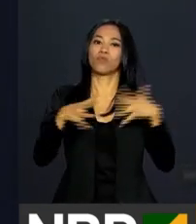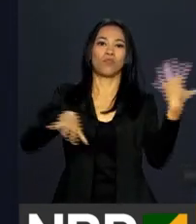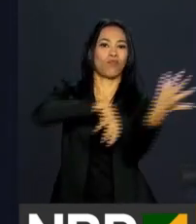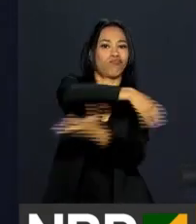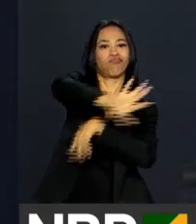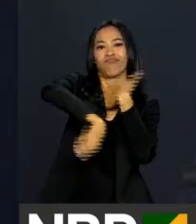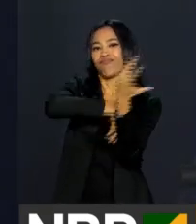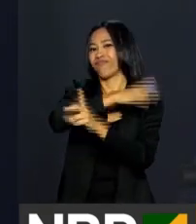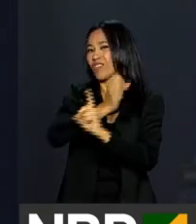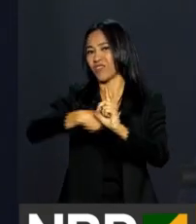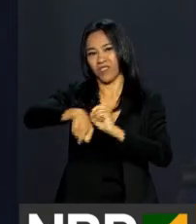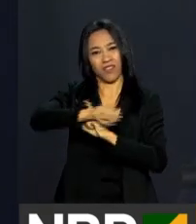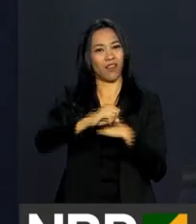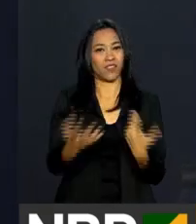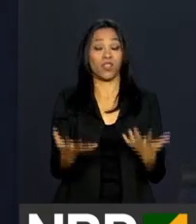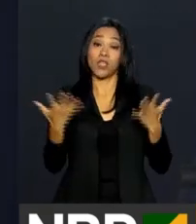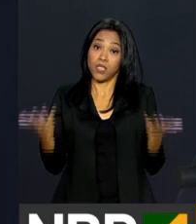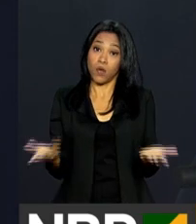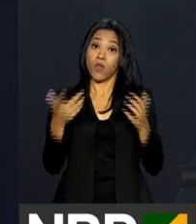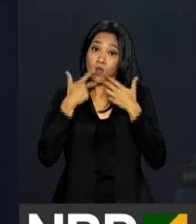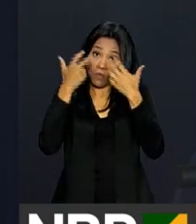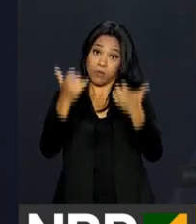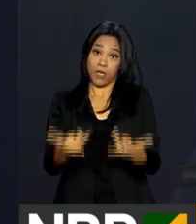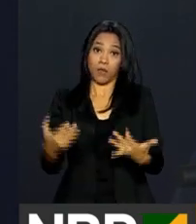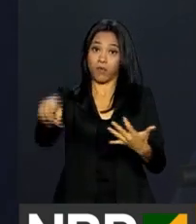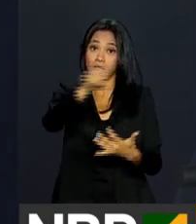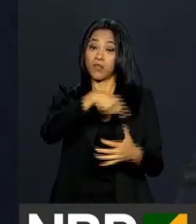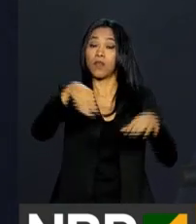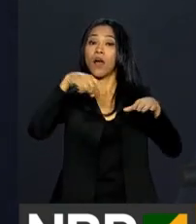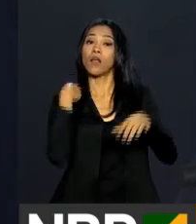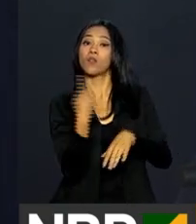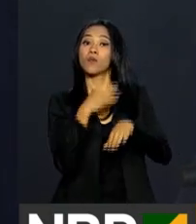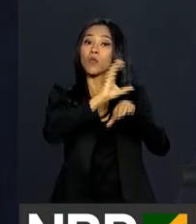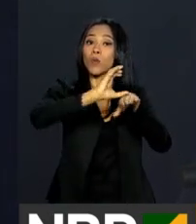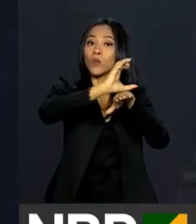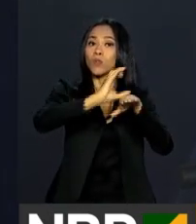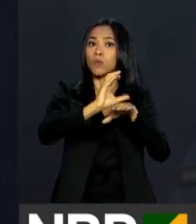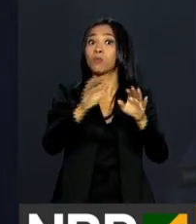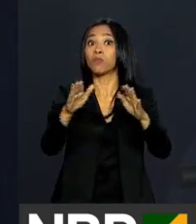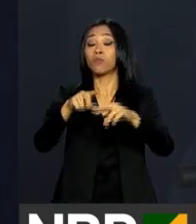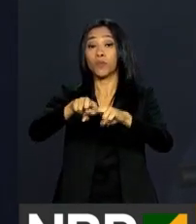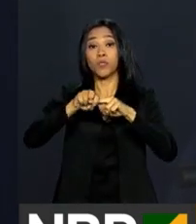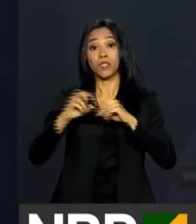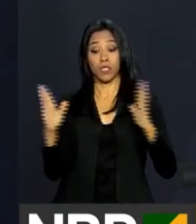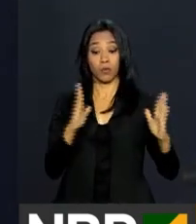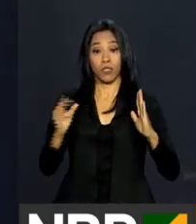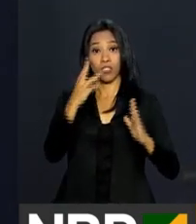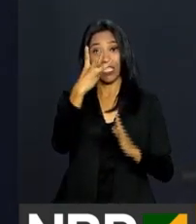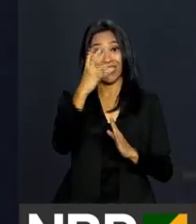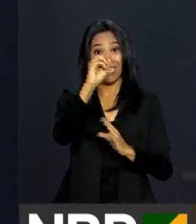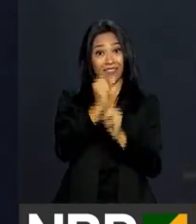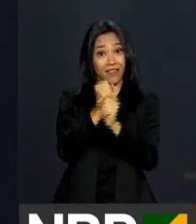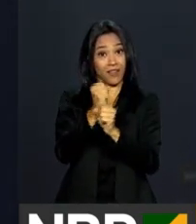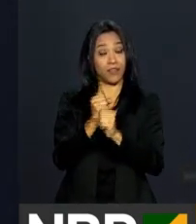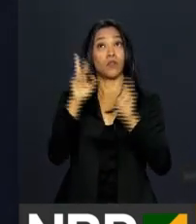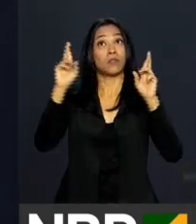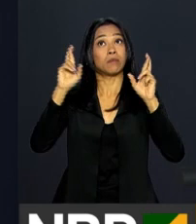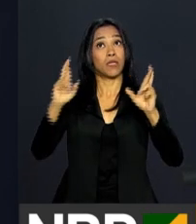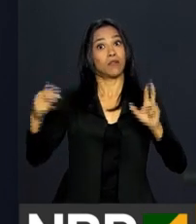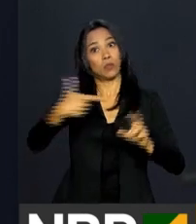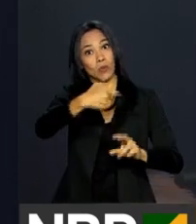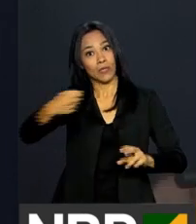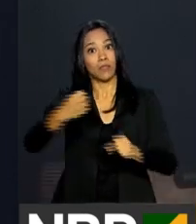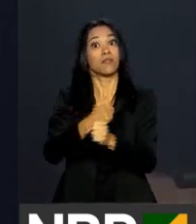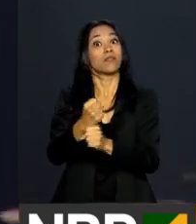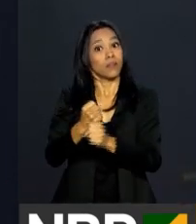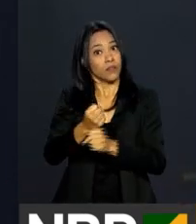olha, vou dizer a vocês, a nossa Constituição, por isso que ela está vigente há 30 anos, espero que continue mais 200 anos,